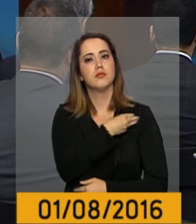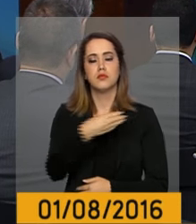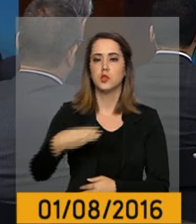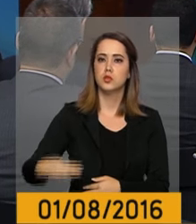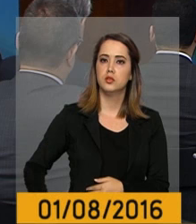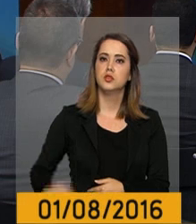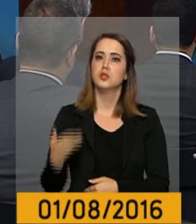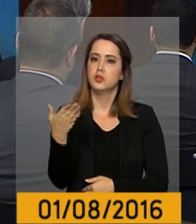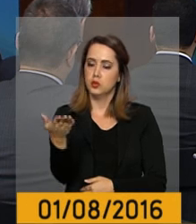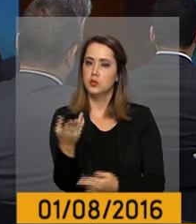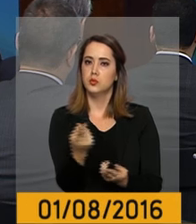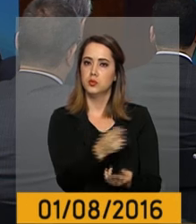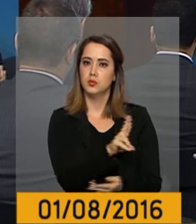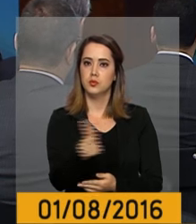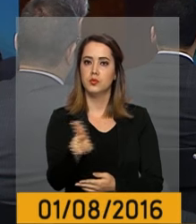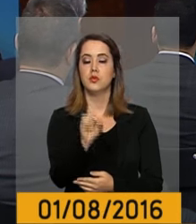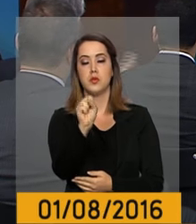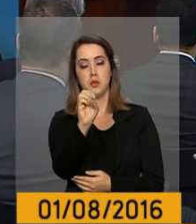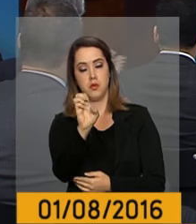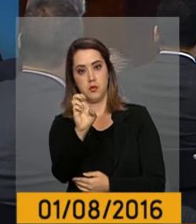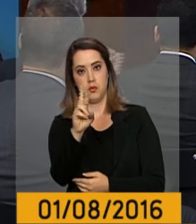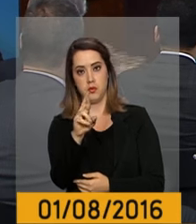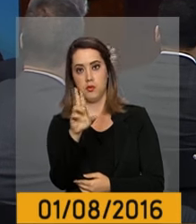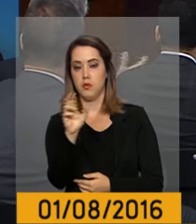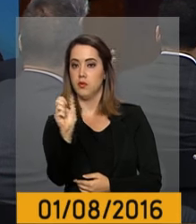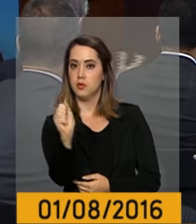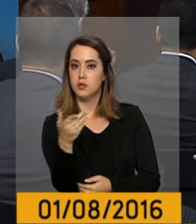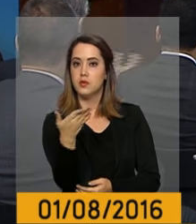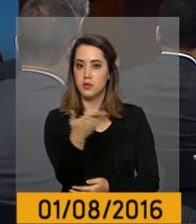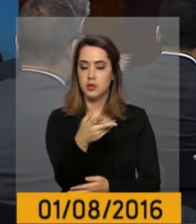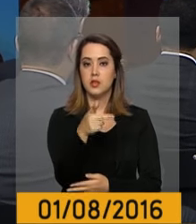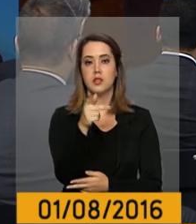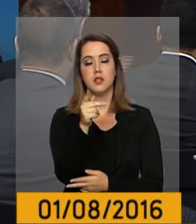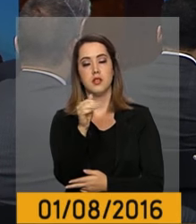Serra e o Blairo Maggi. Não tem a menor dúvida disso.